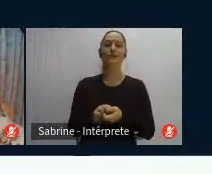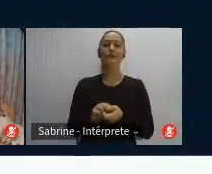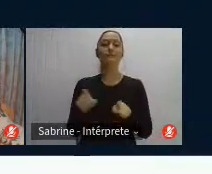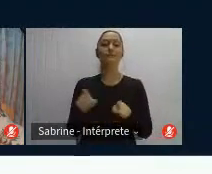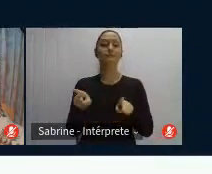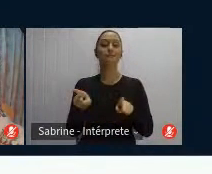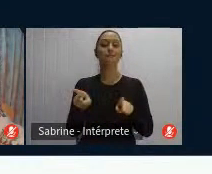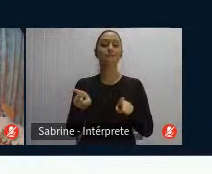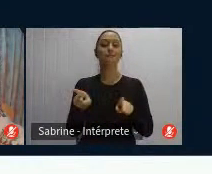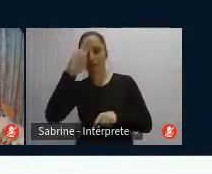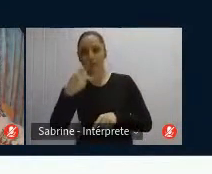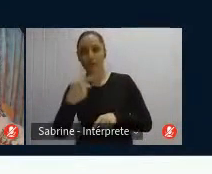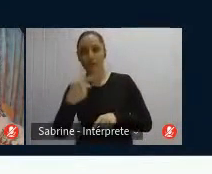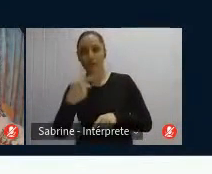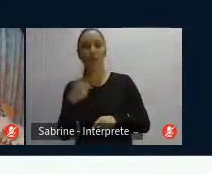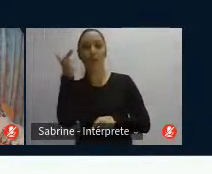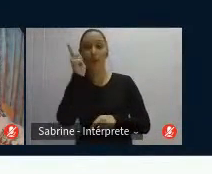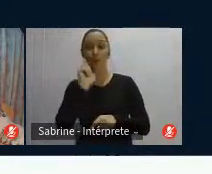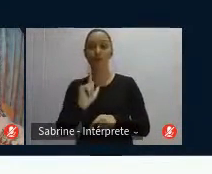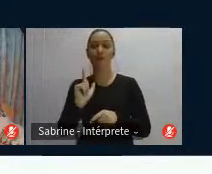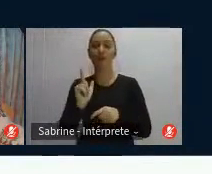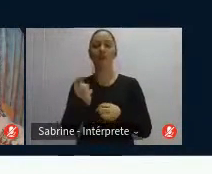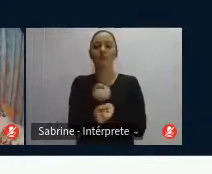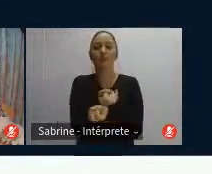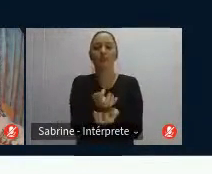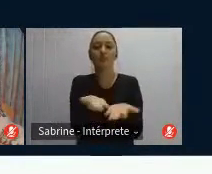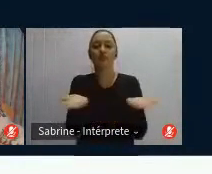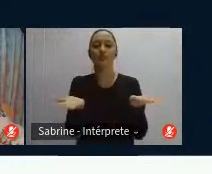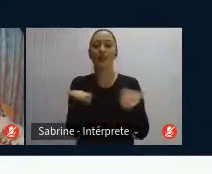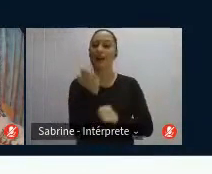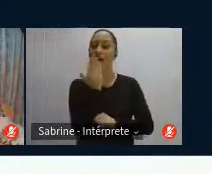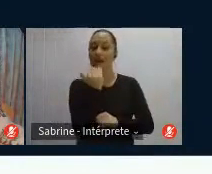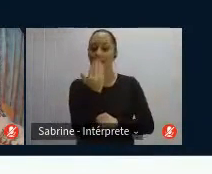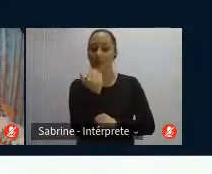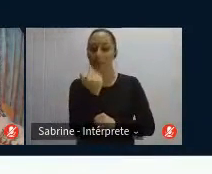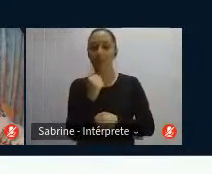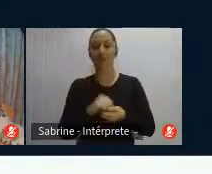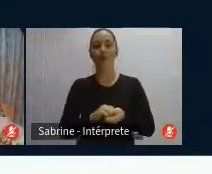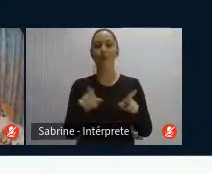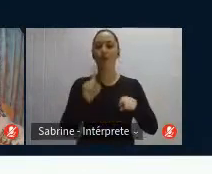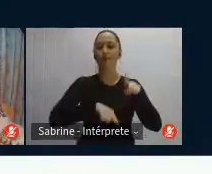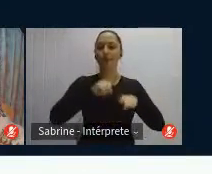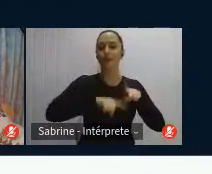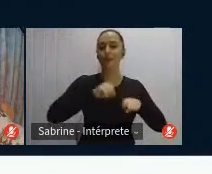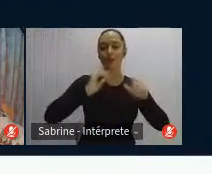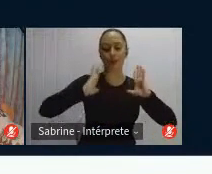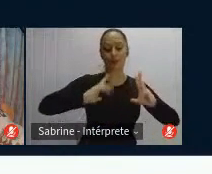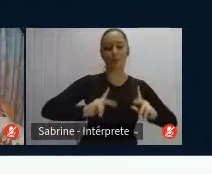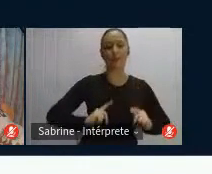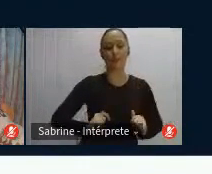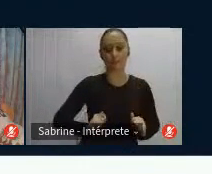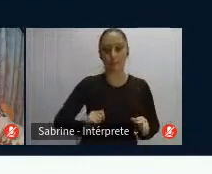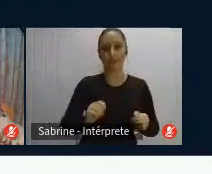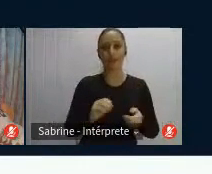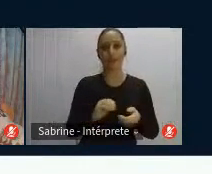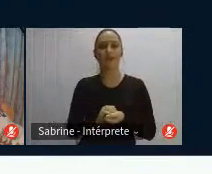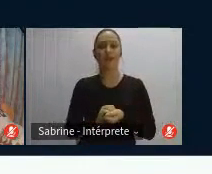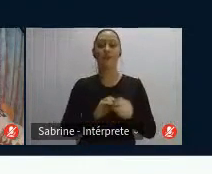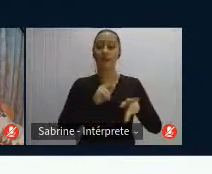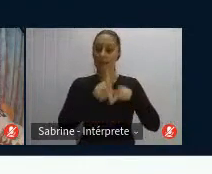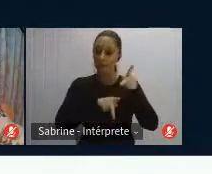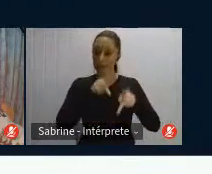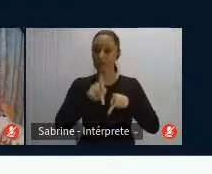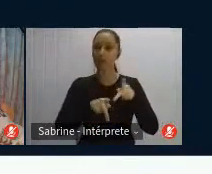fazer chegar o alimento e produtos de higiene e limpeza, essas populações em